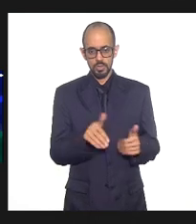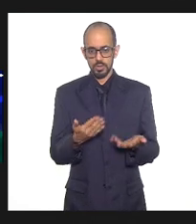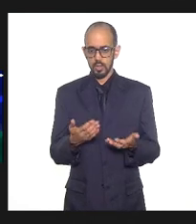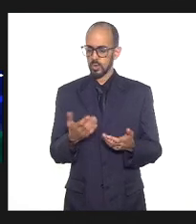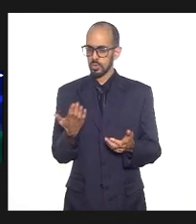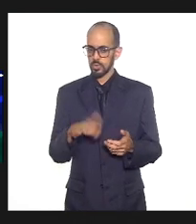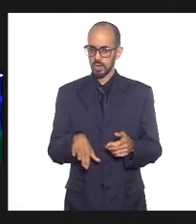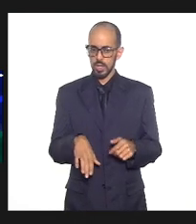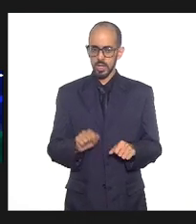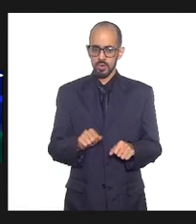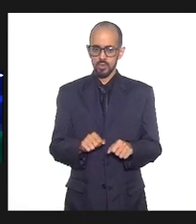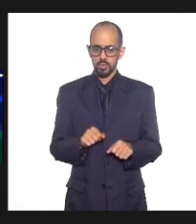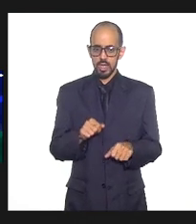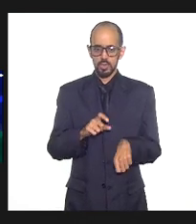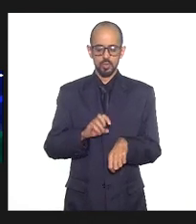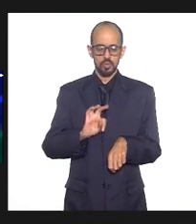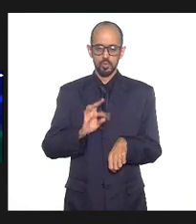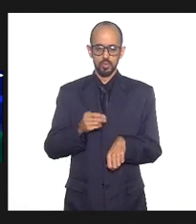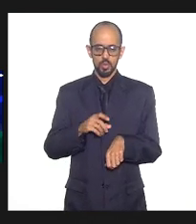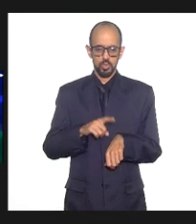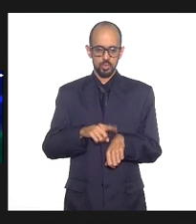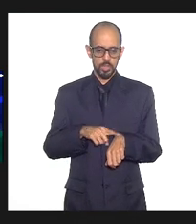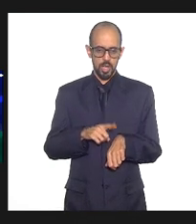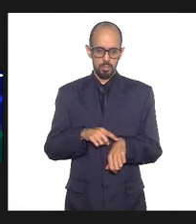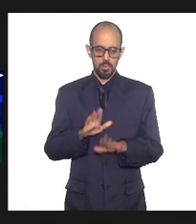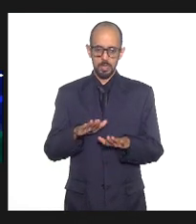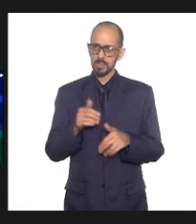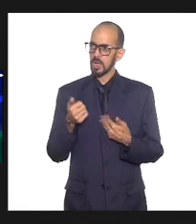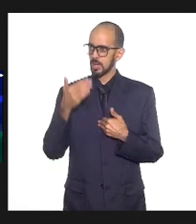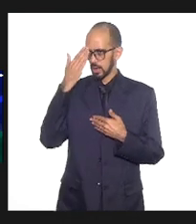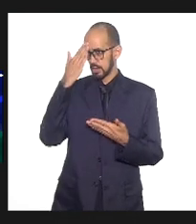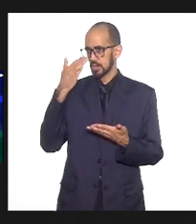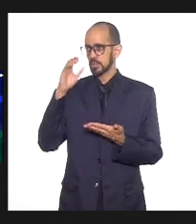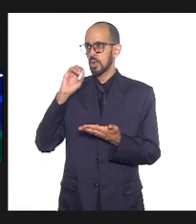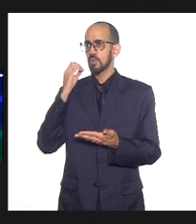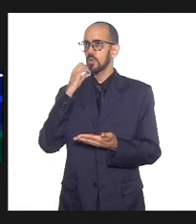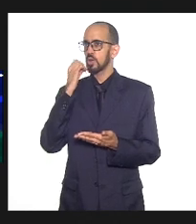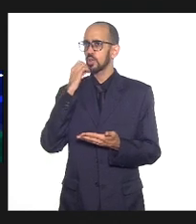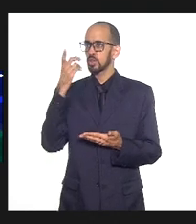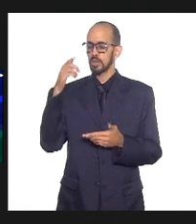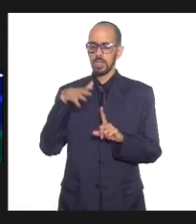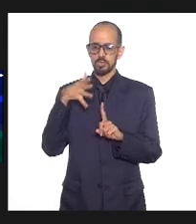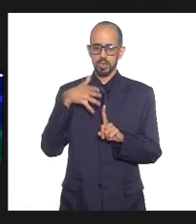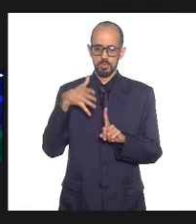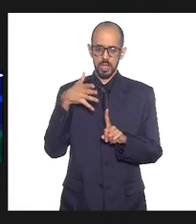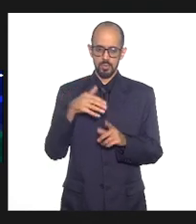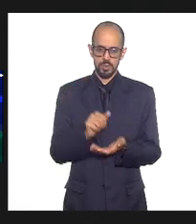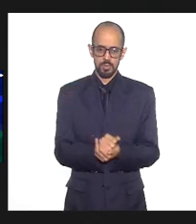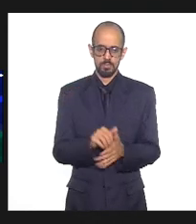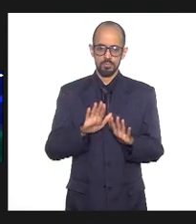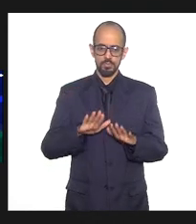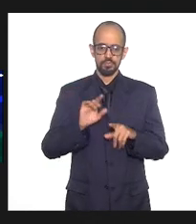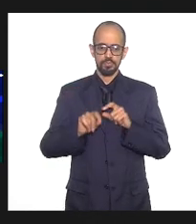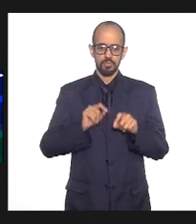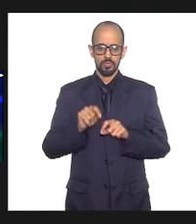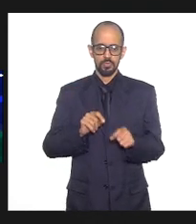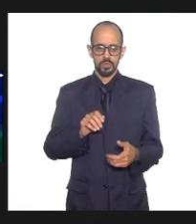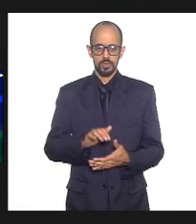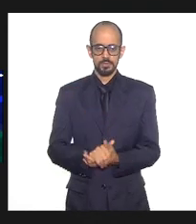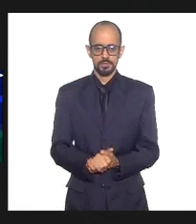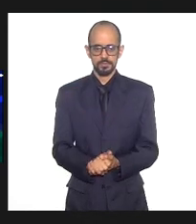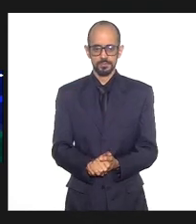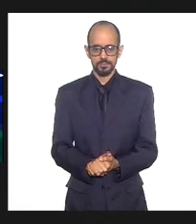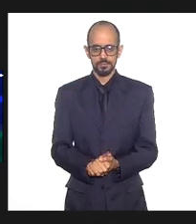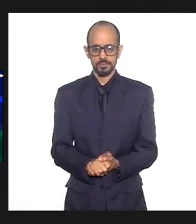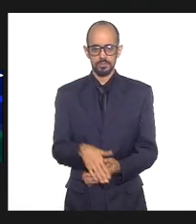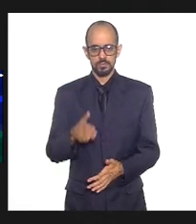tempo, mas agradecer a Vossa Excelência pela oportunidade de me conceder a palavra nesse instante. Mas me parece,